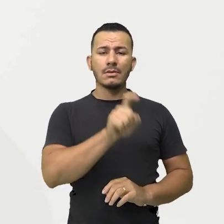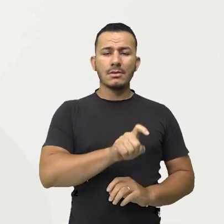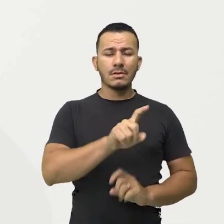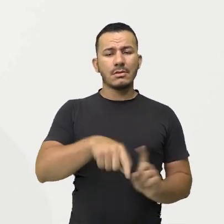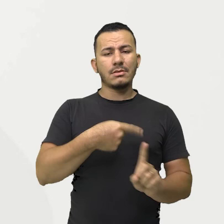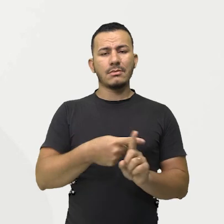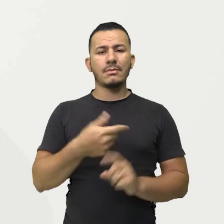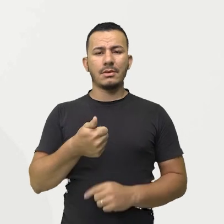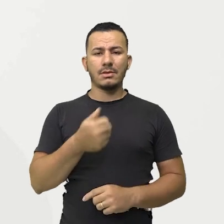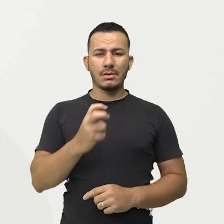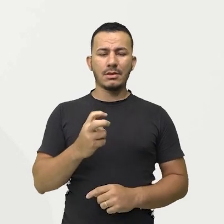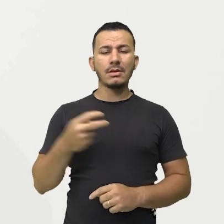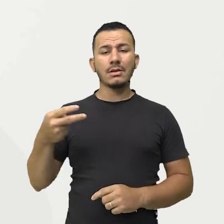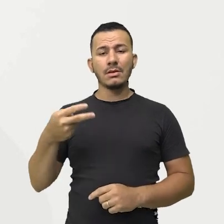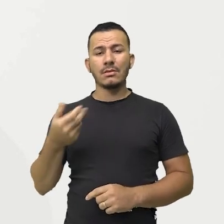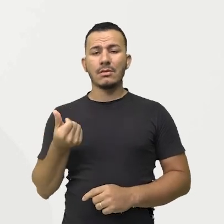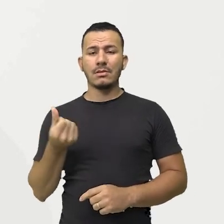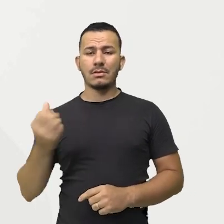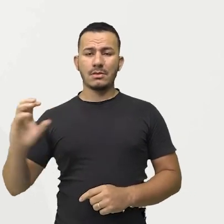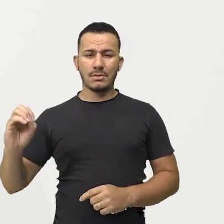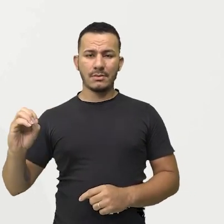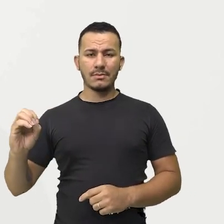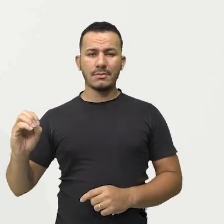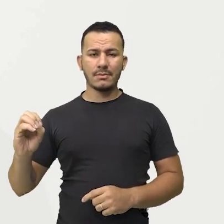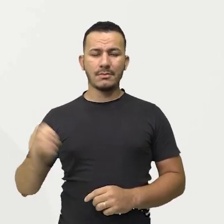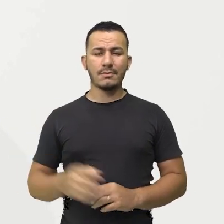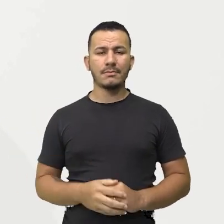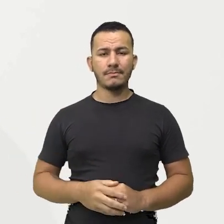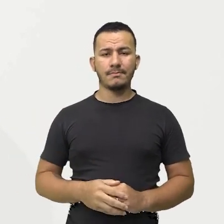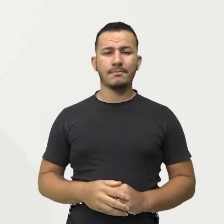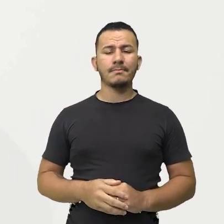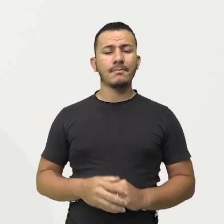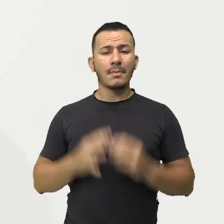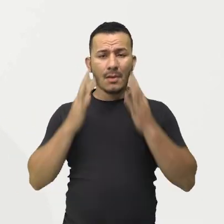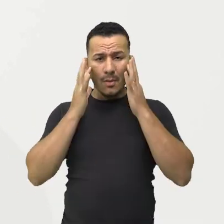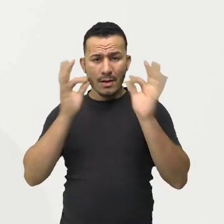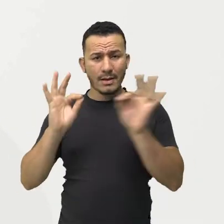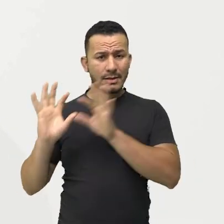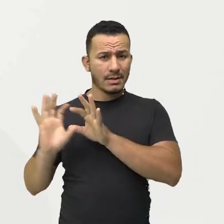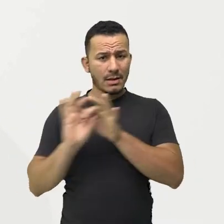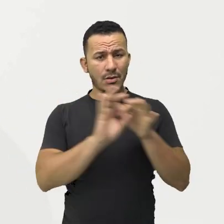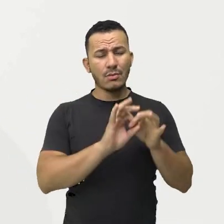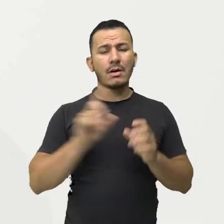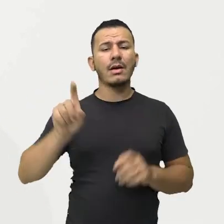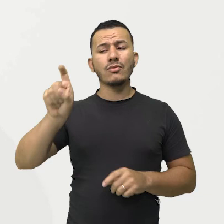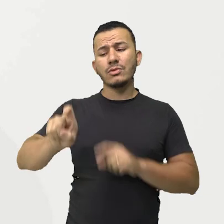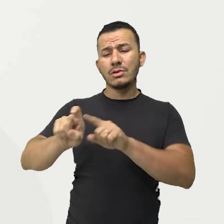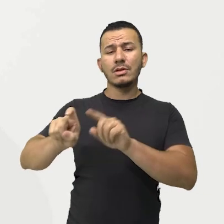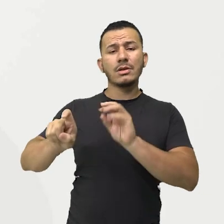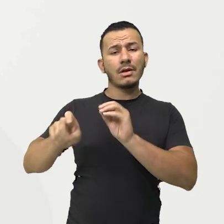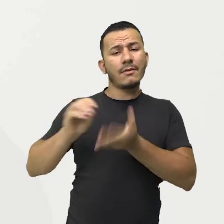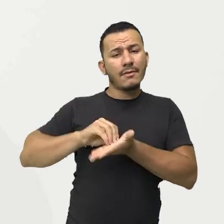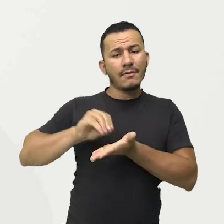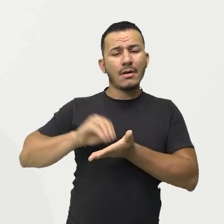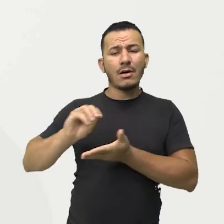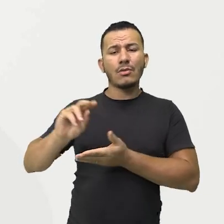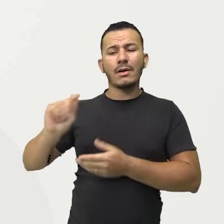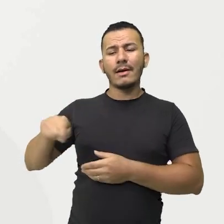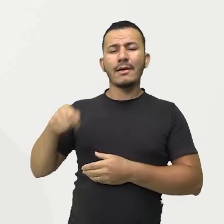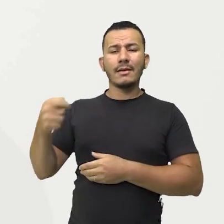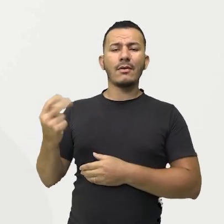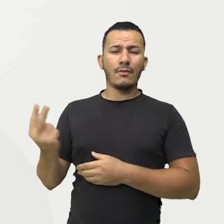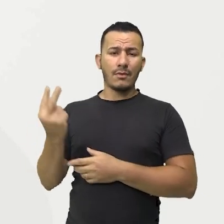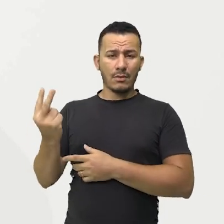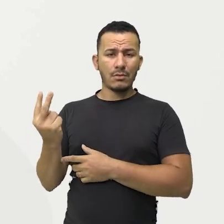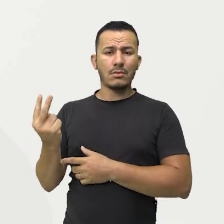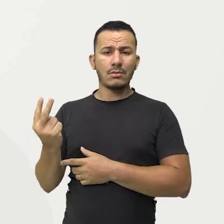15 igual a 60. Acompanha comigo o raciocínio. Quero saber o valor do x. A primeira coisa, ó, é dar um jeito